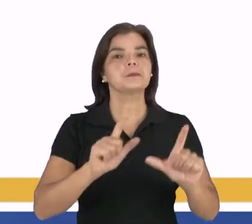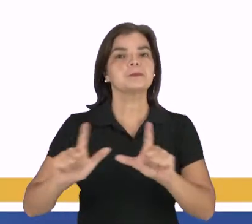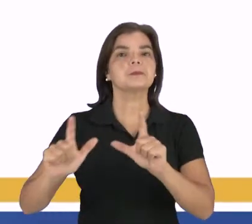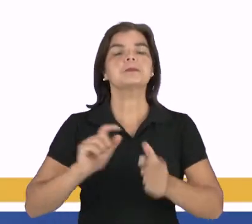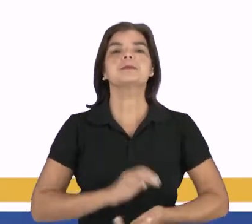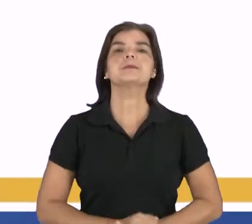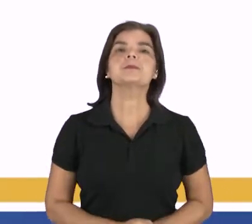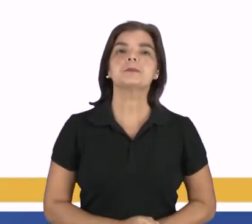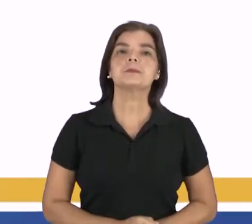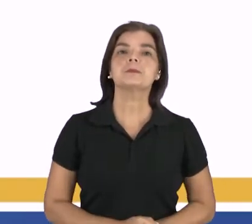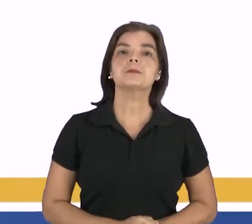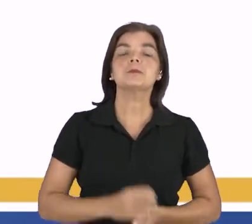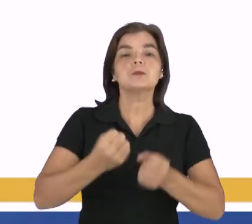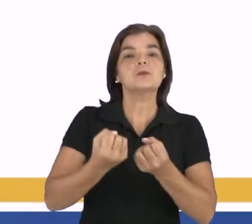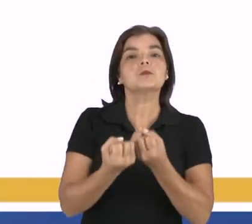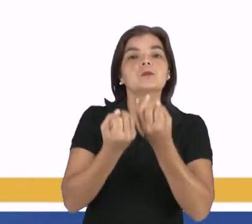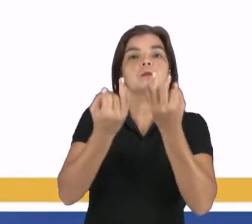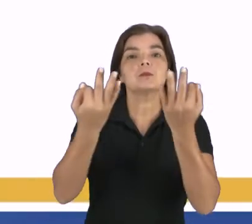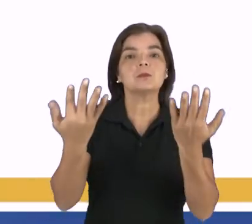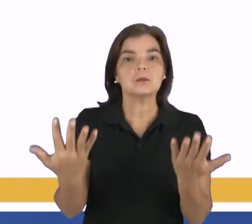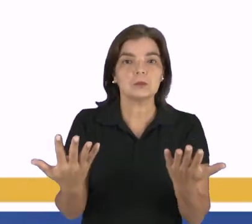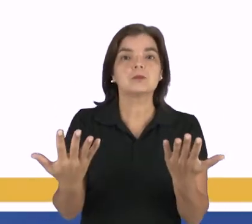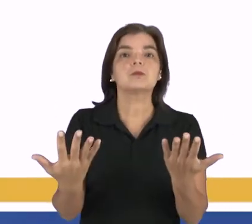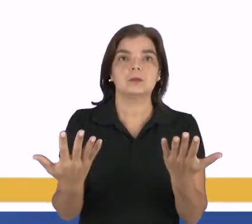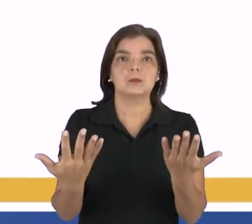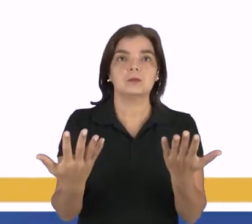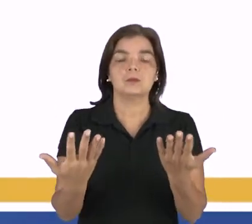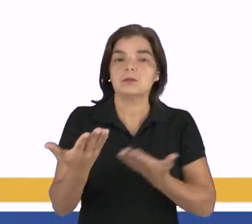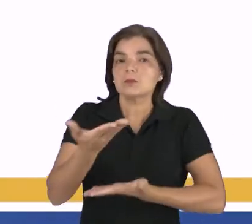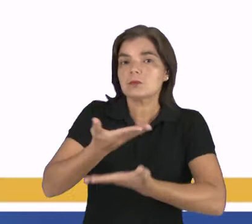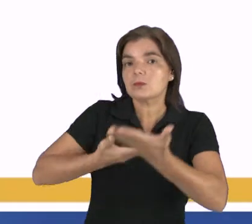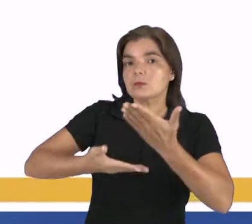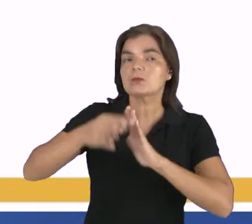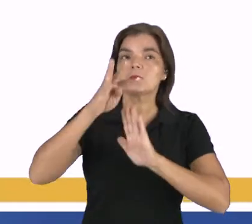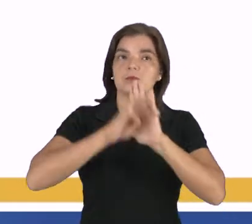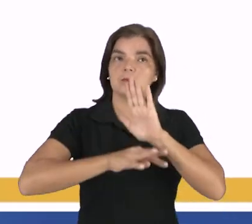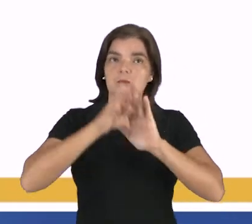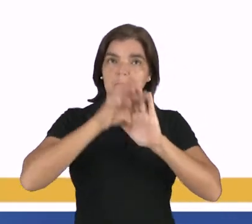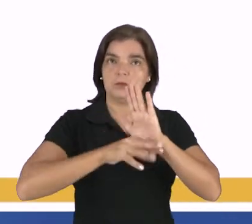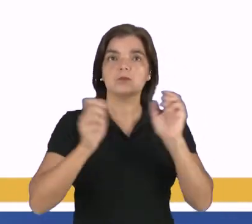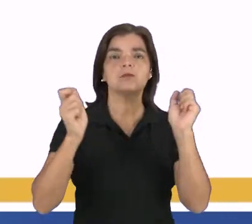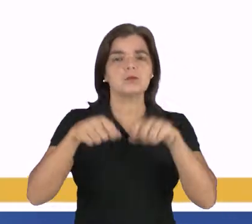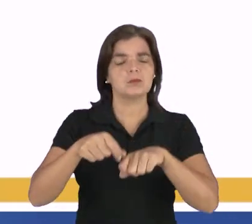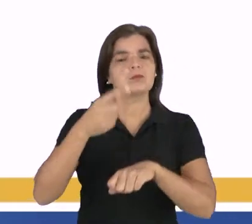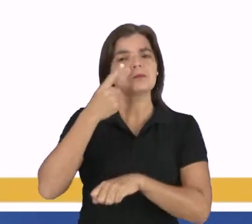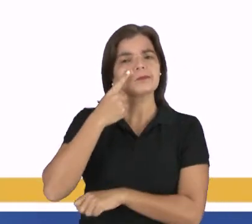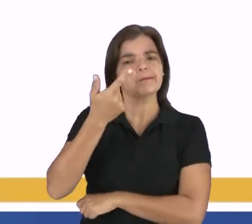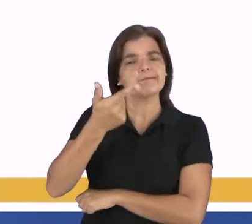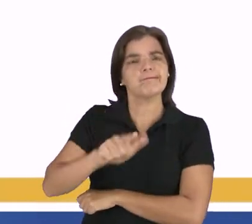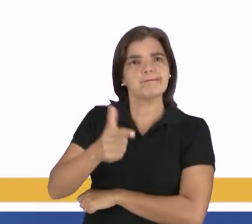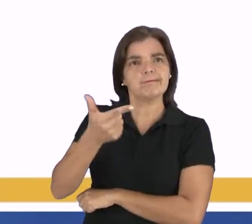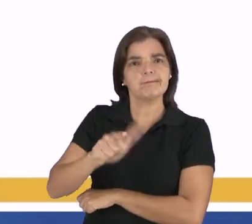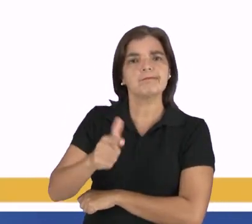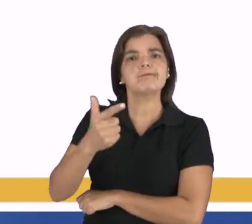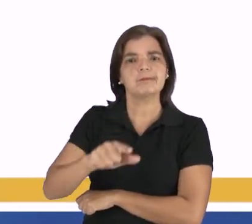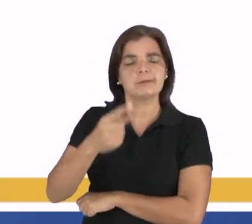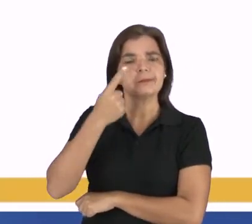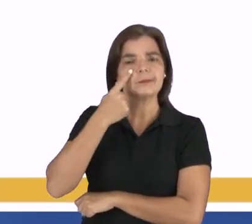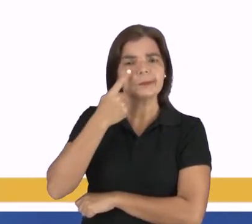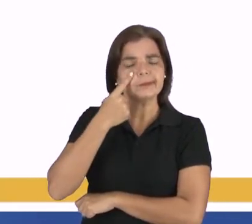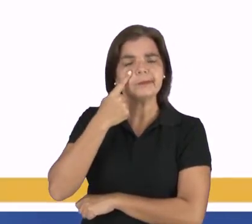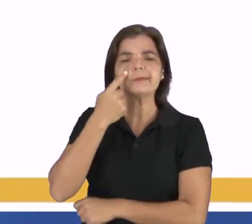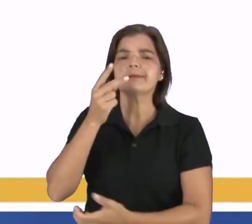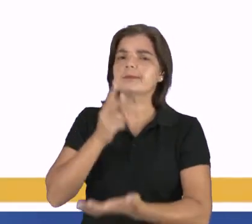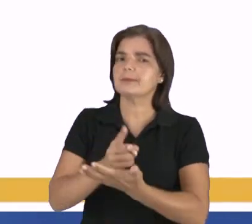aqui. Quando se estabelece relação entre as partes de um texto, elas podem acontecer, como a gente